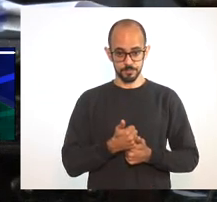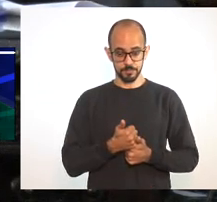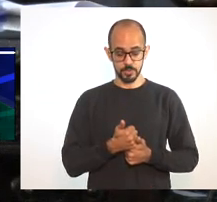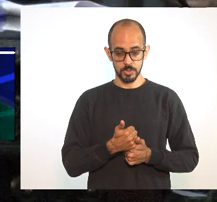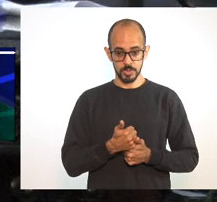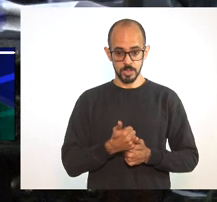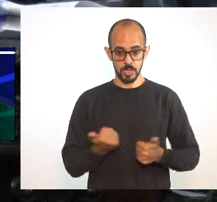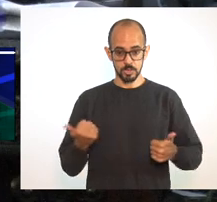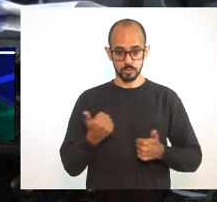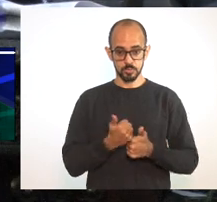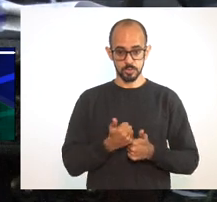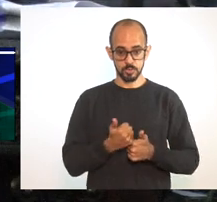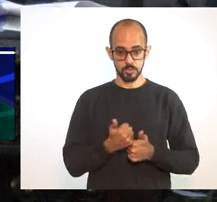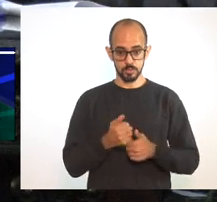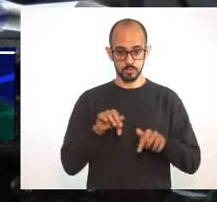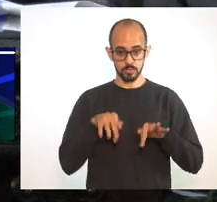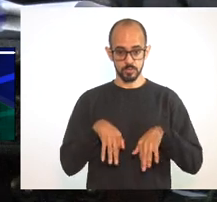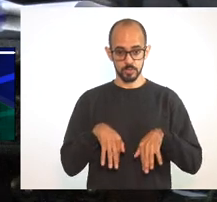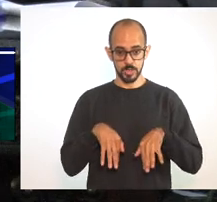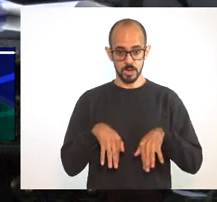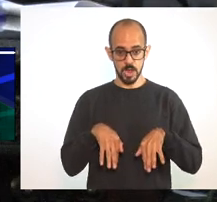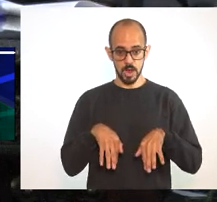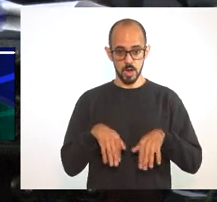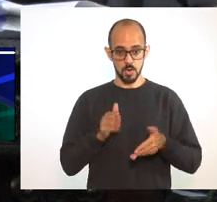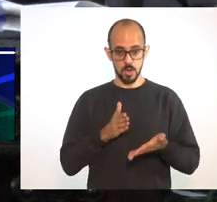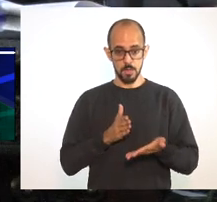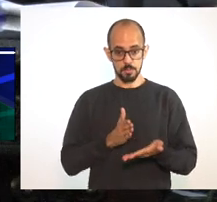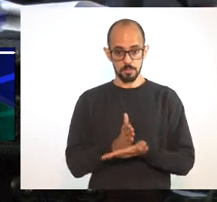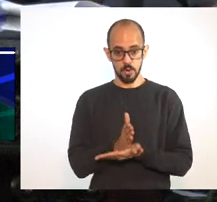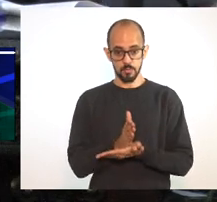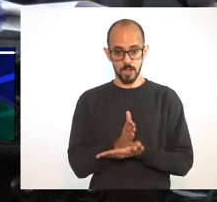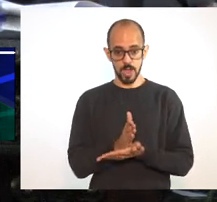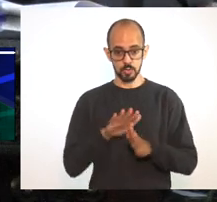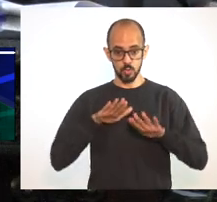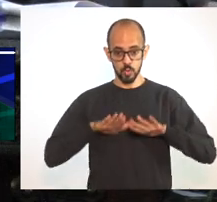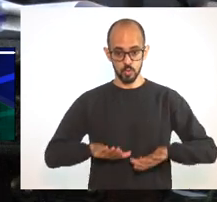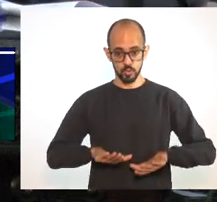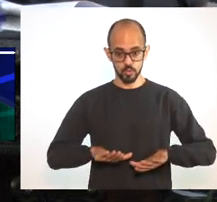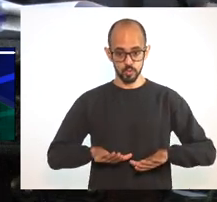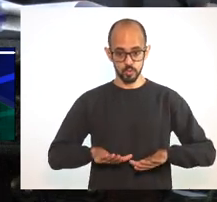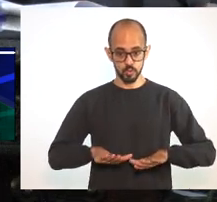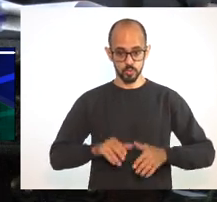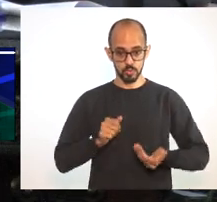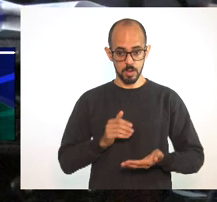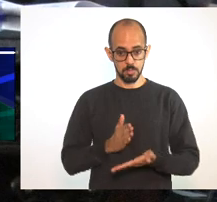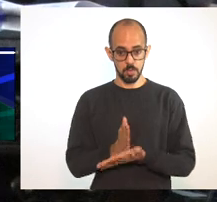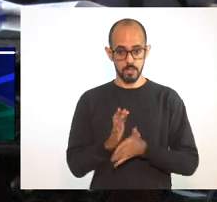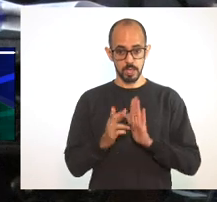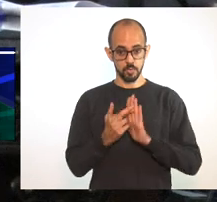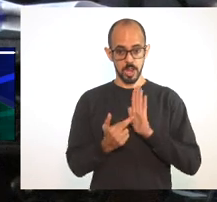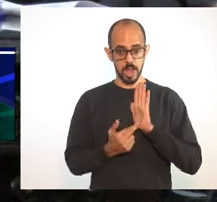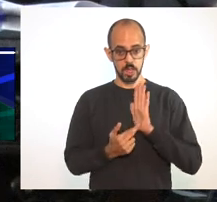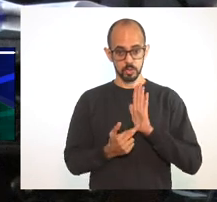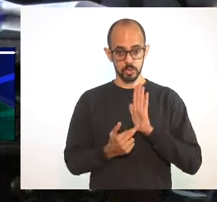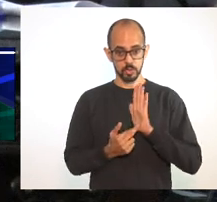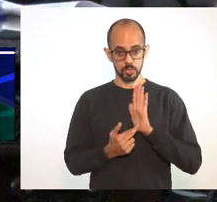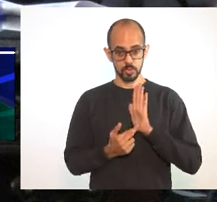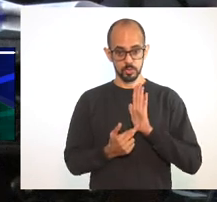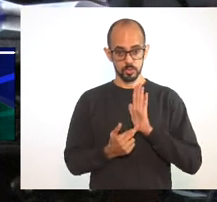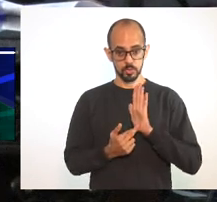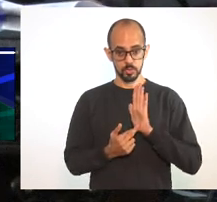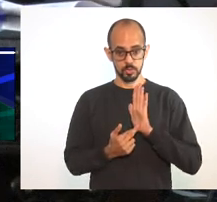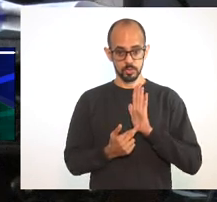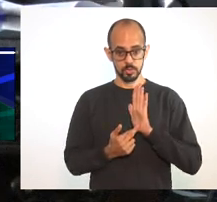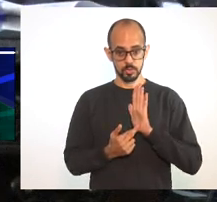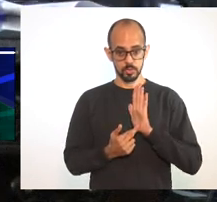com forma final de redação. Senhores que aprovam, permaneçam como estão. Aprovado, vai autógrafo. Em votação, em regime de... Declaração